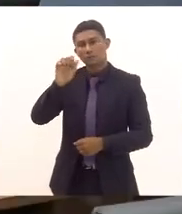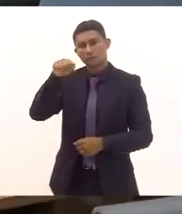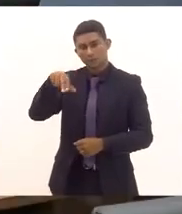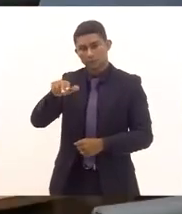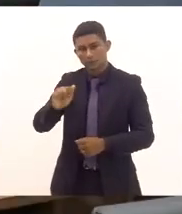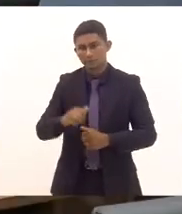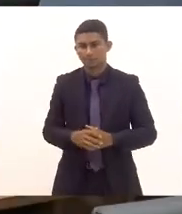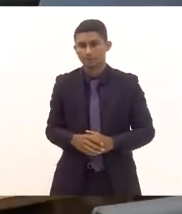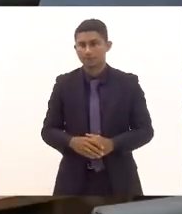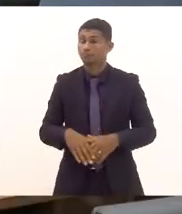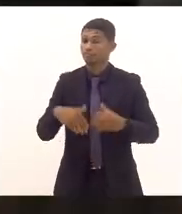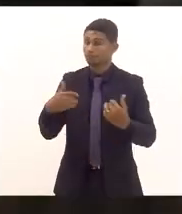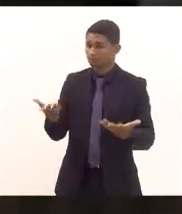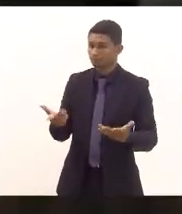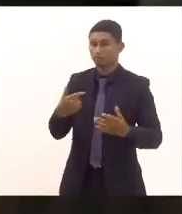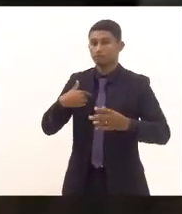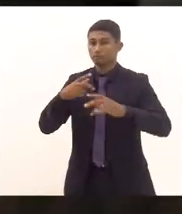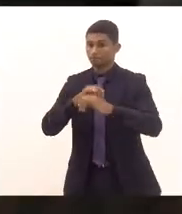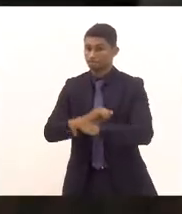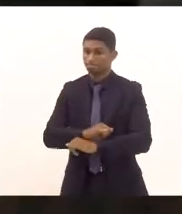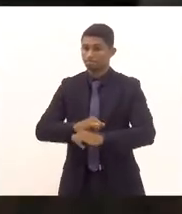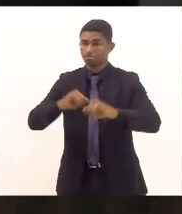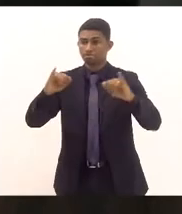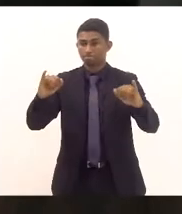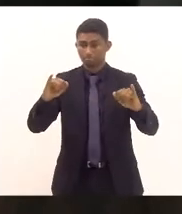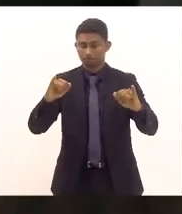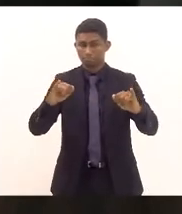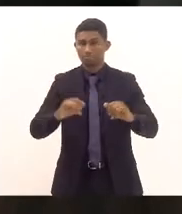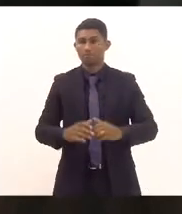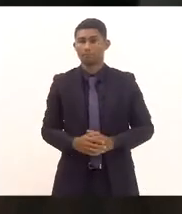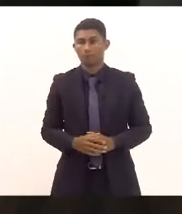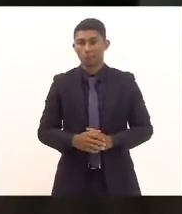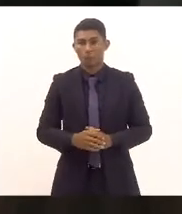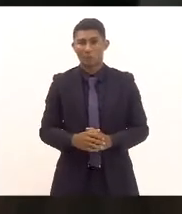então eu queria achar uma atenção do da